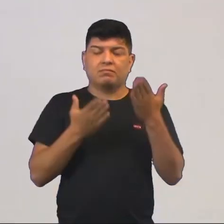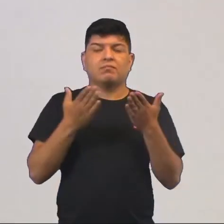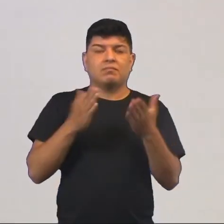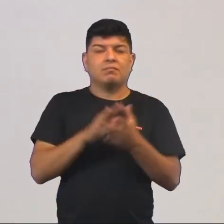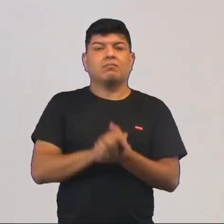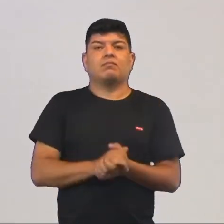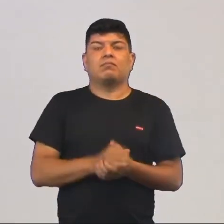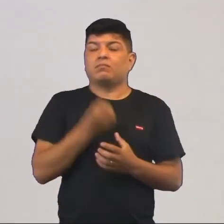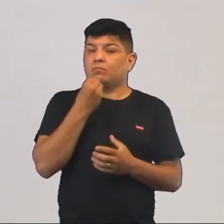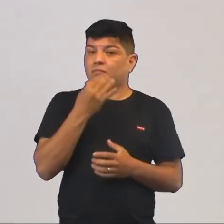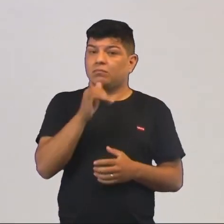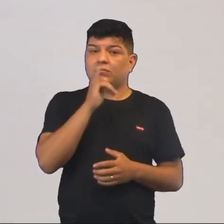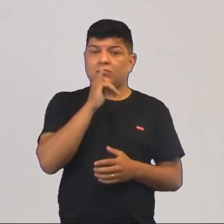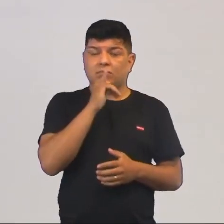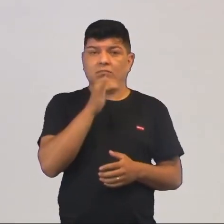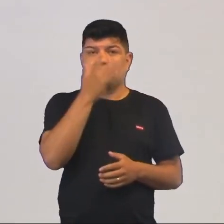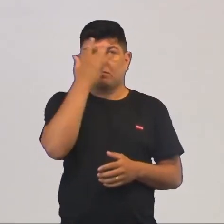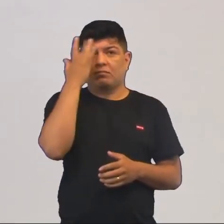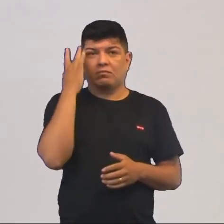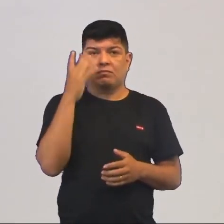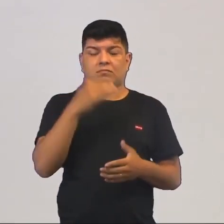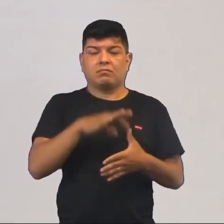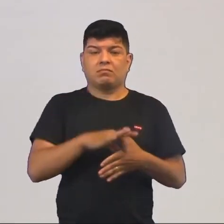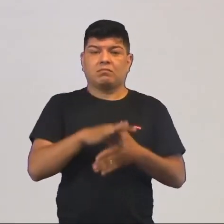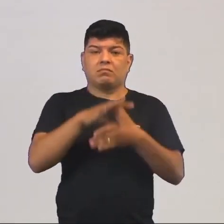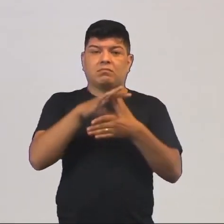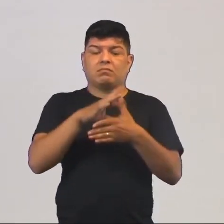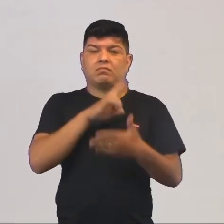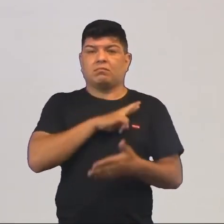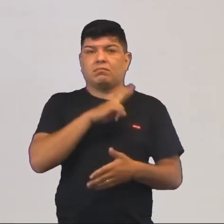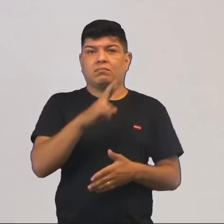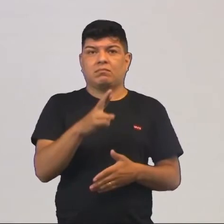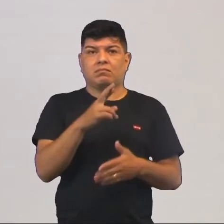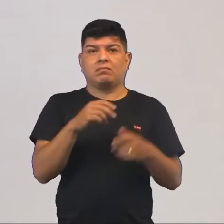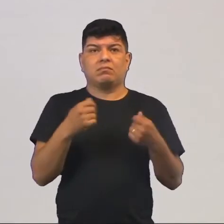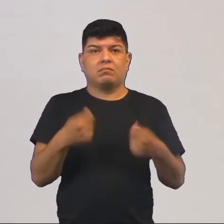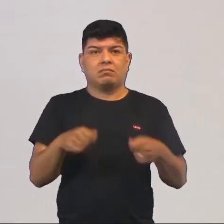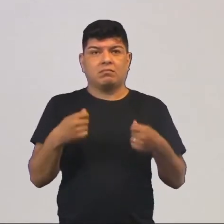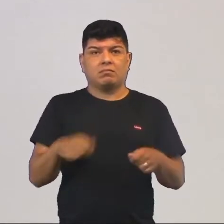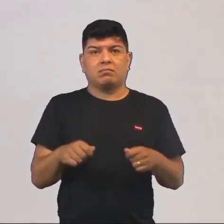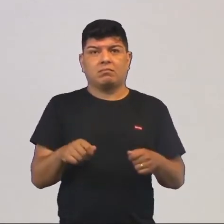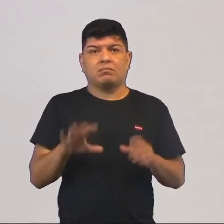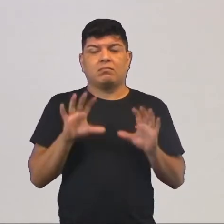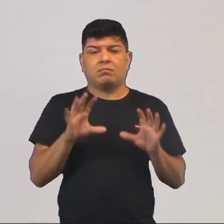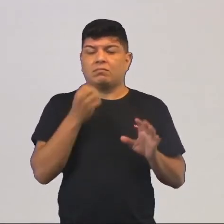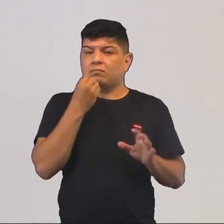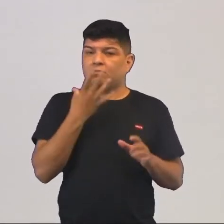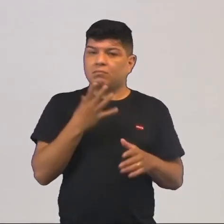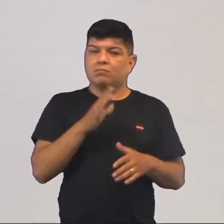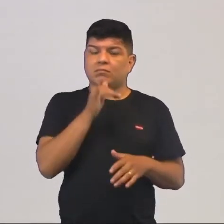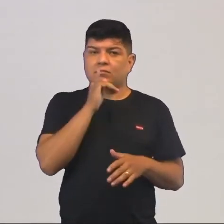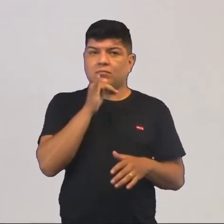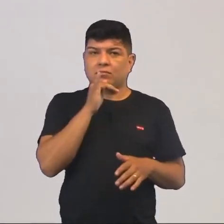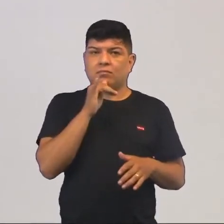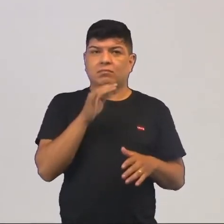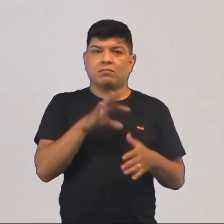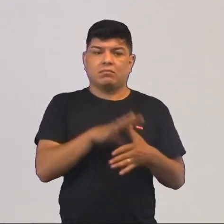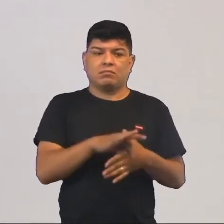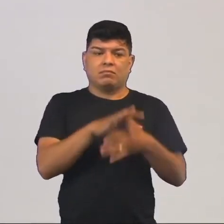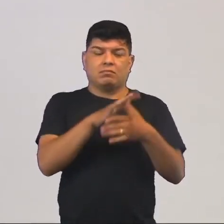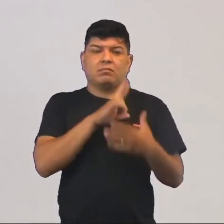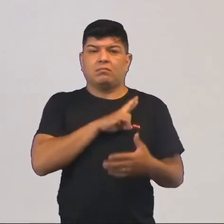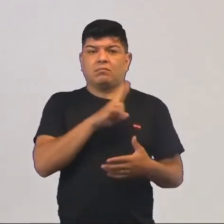não é? Bons exemplos. Os líderes religiosos devem ser fator de bom exemplo. Nenhum